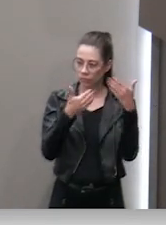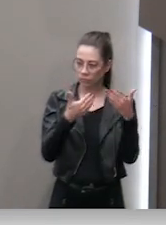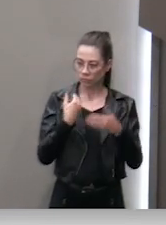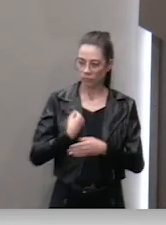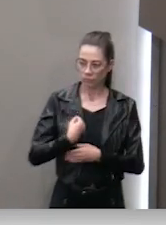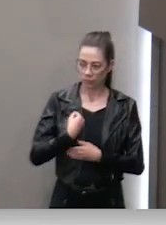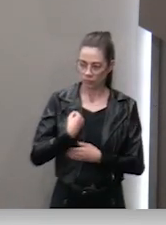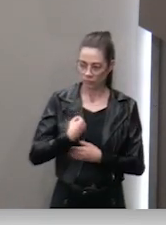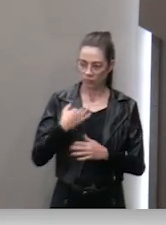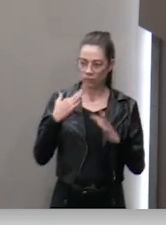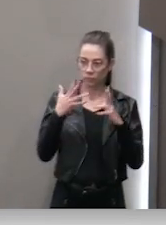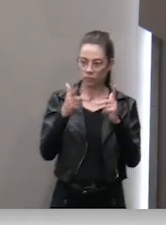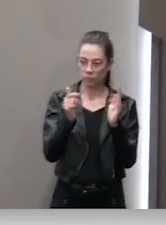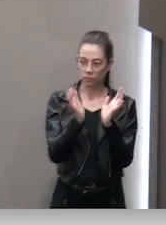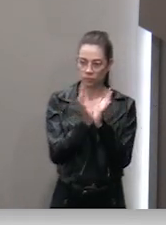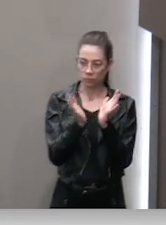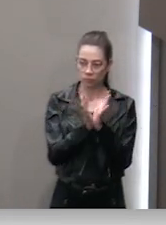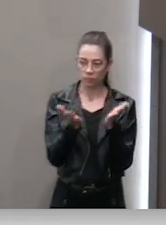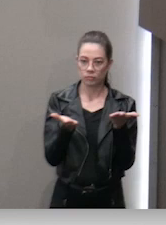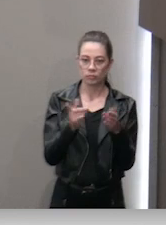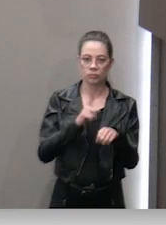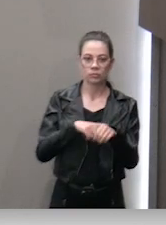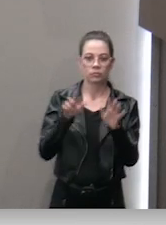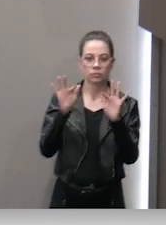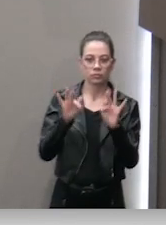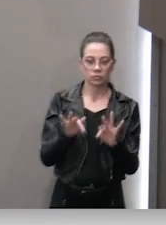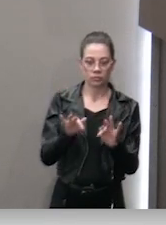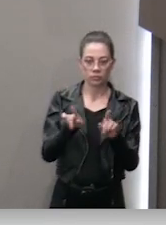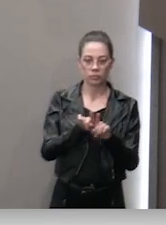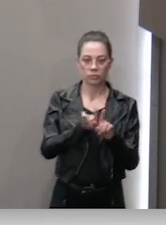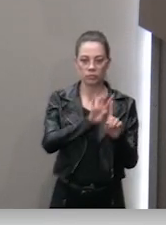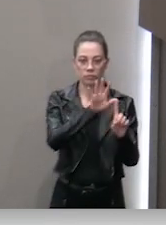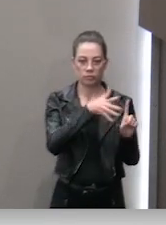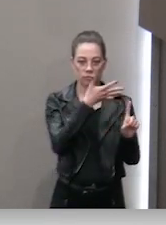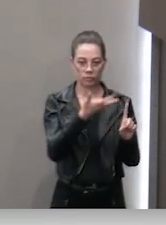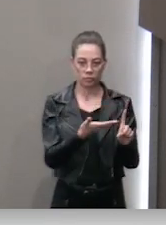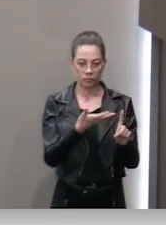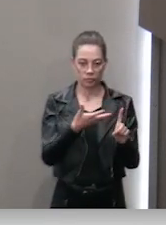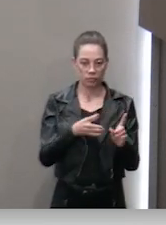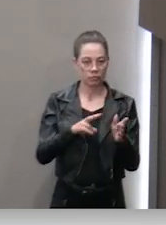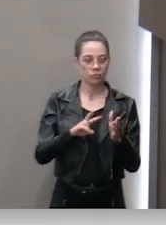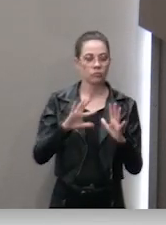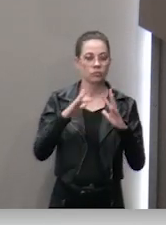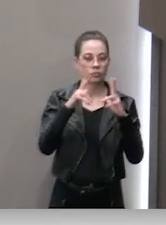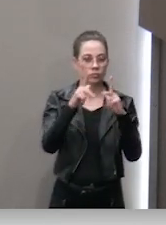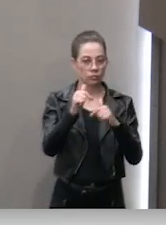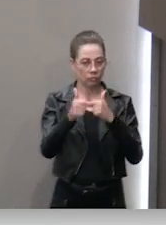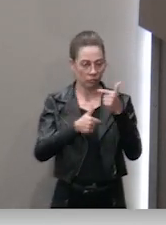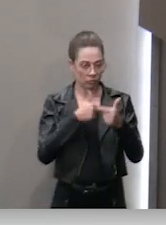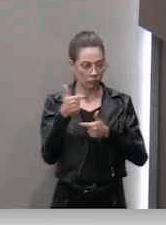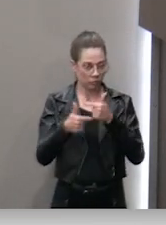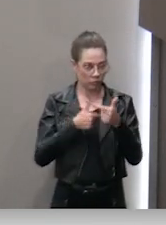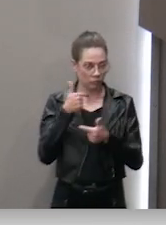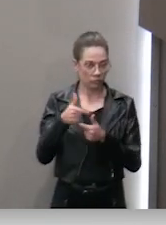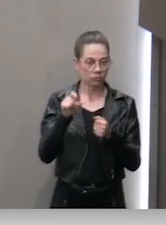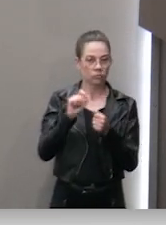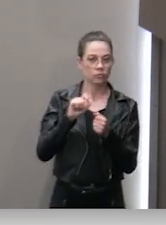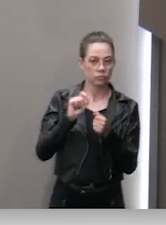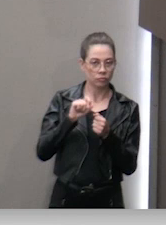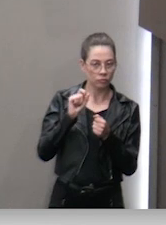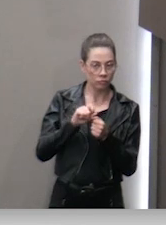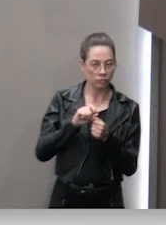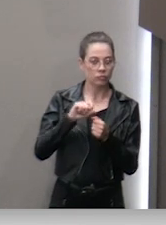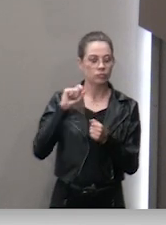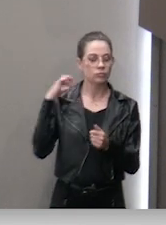a presença dos colegas. Para finalizar, reitero que essa homenagem é extensiva a todos os servidores que fizeram e